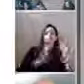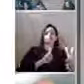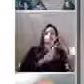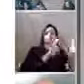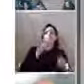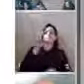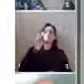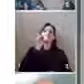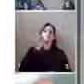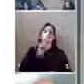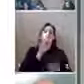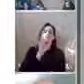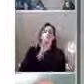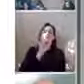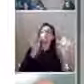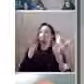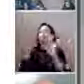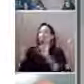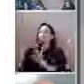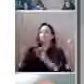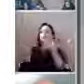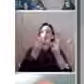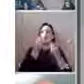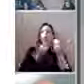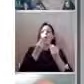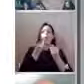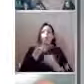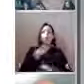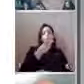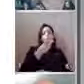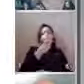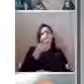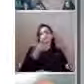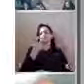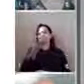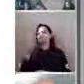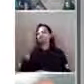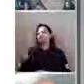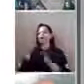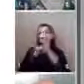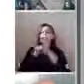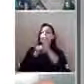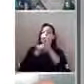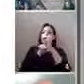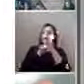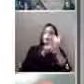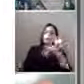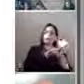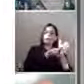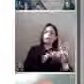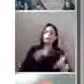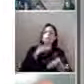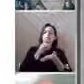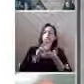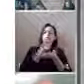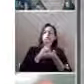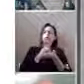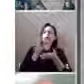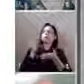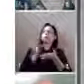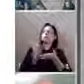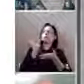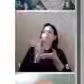tivessem a oportunidade de ver o que eu vi enquanto fazia esse dicionário, enquanto me dedicava a